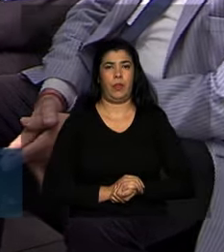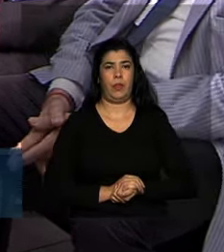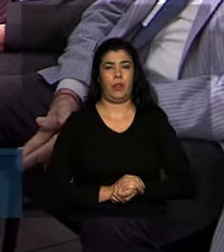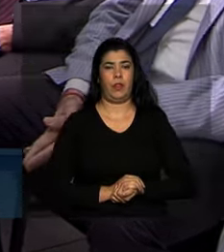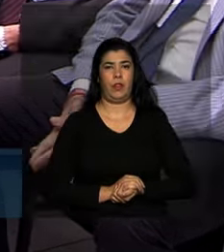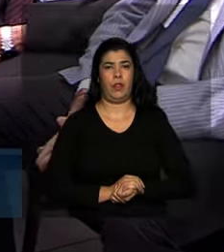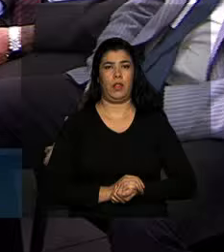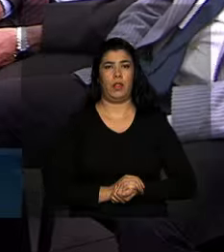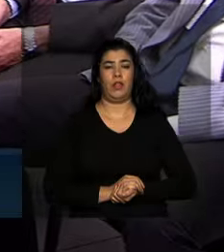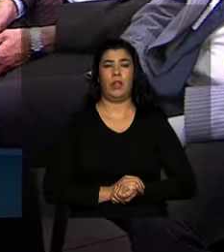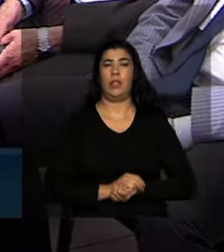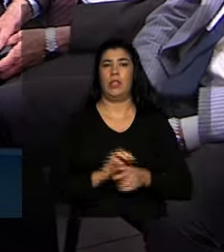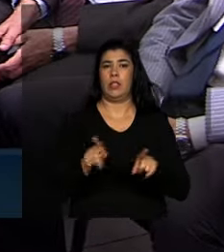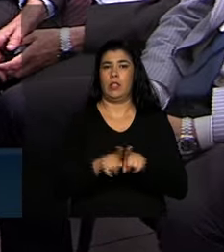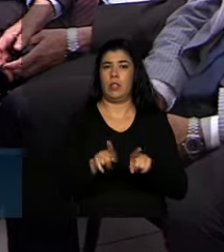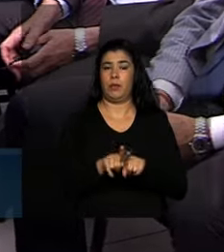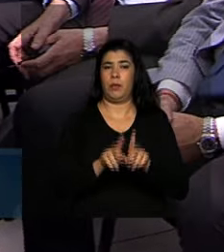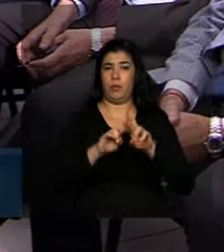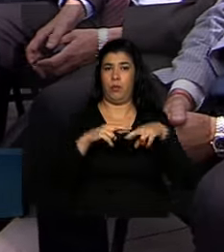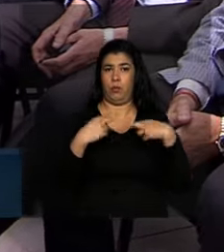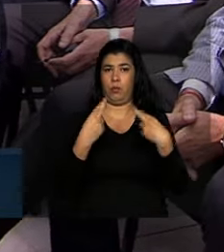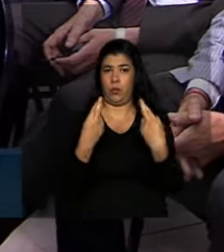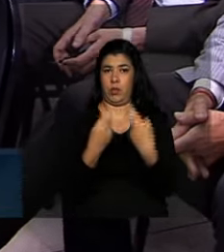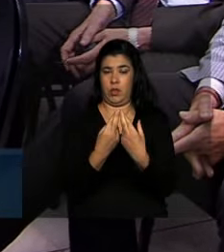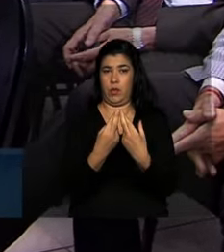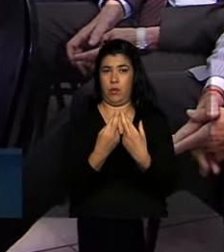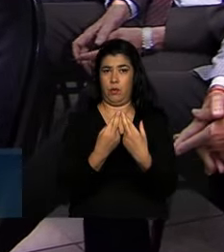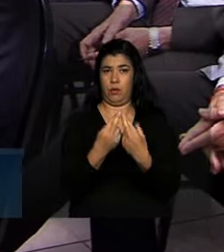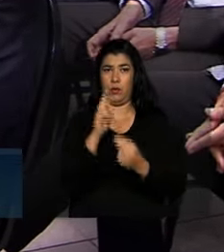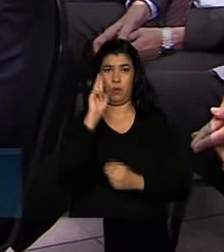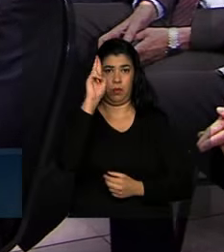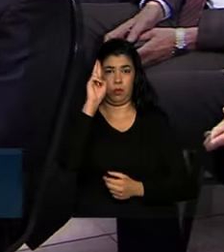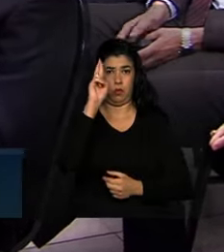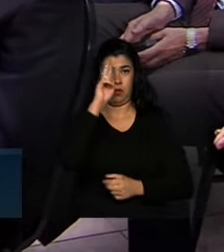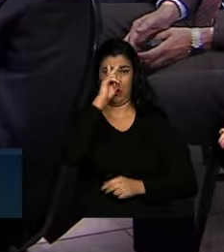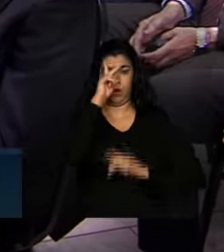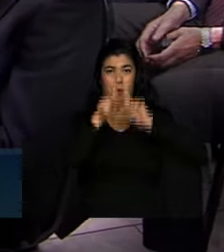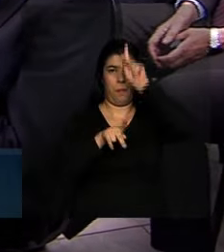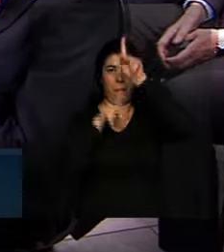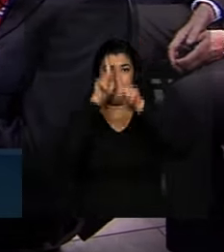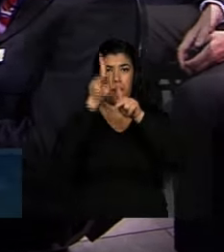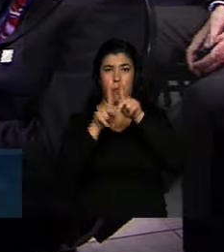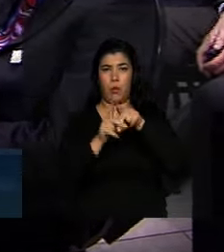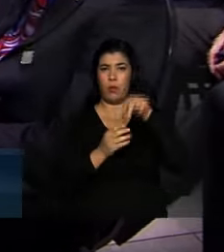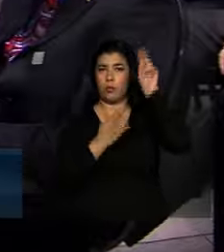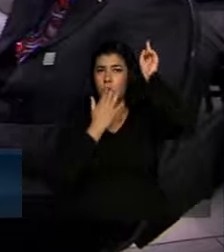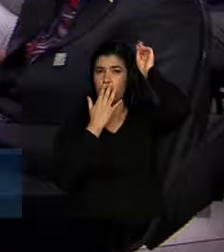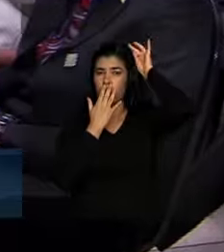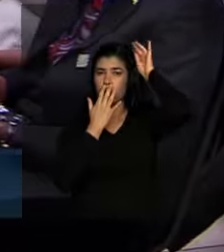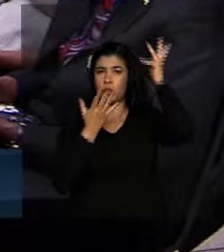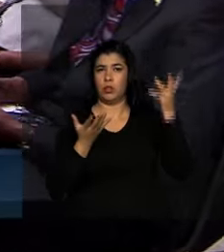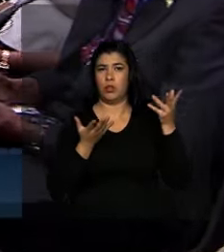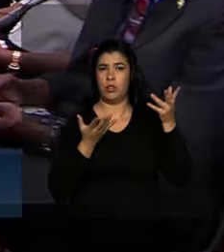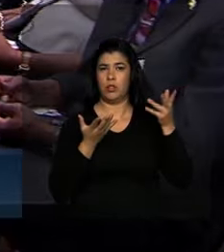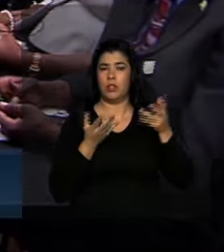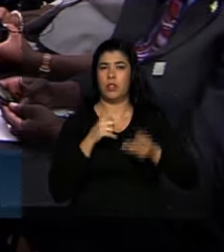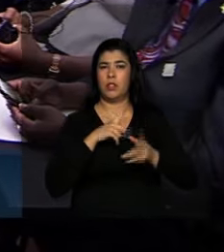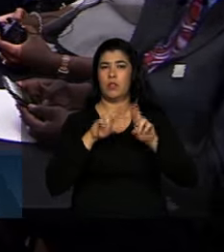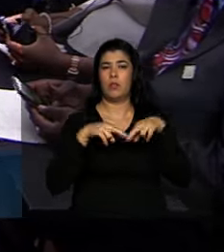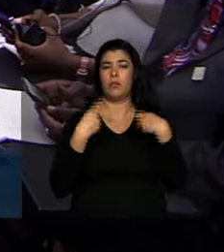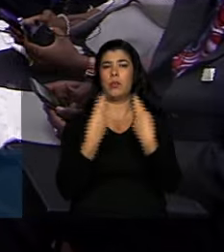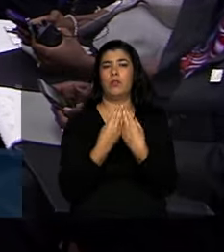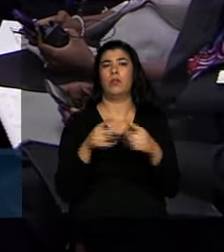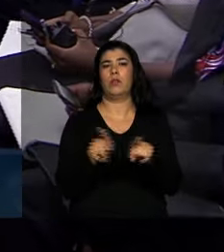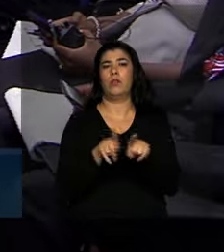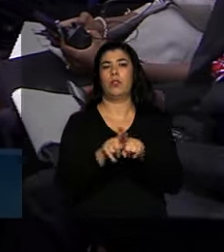Com a consolidação da reunião de autoridades dos povos indígenas e a criação da reunião de